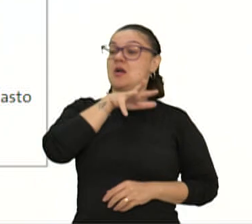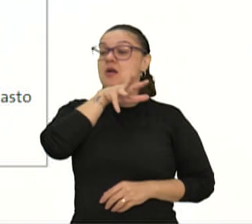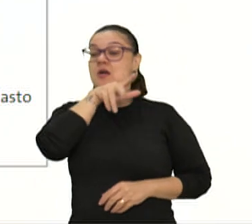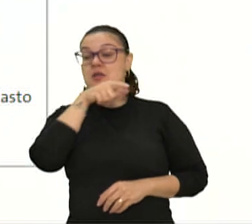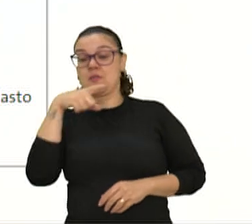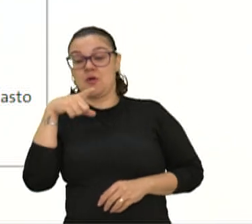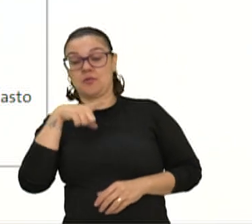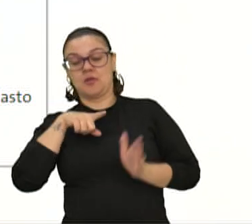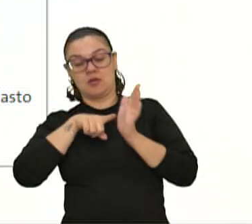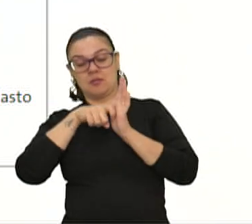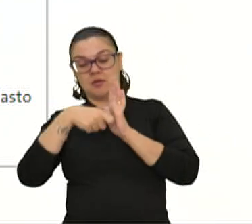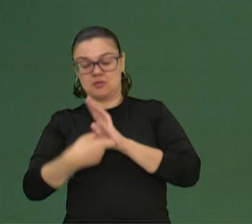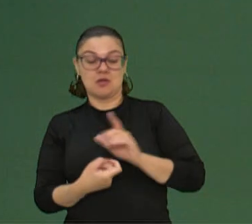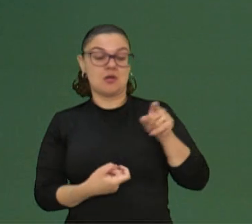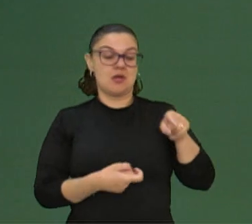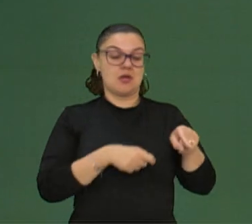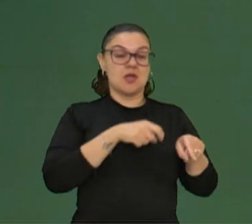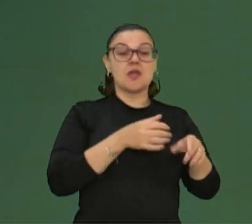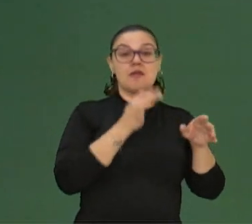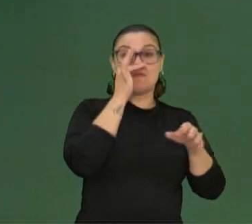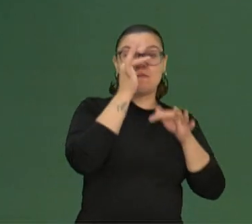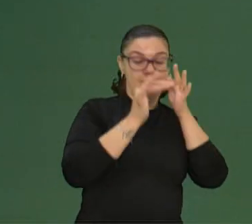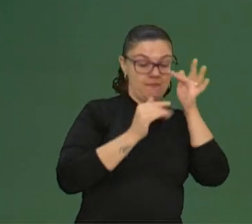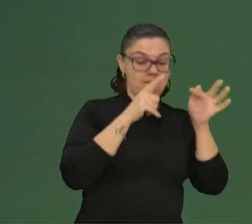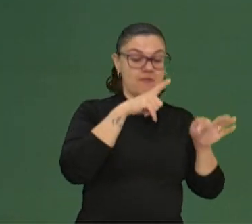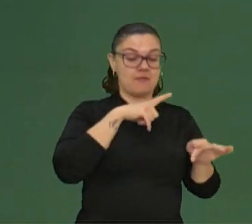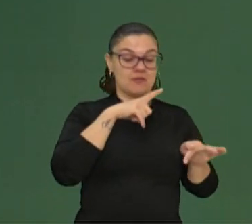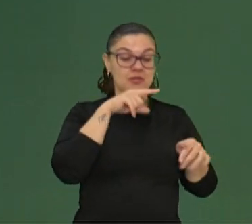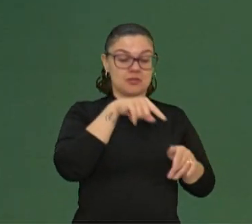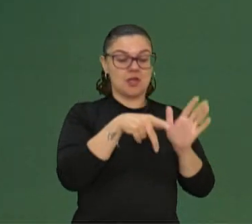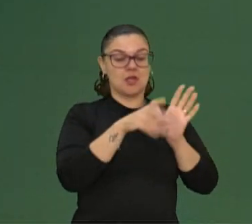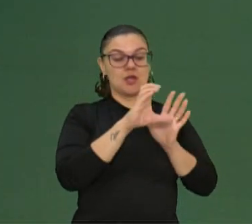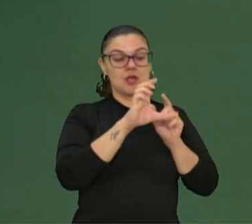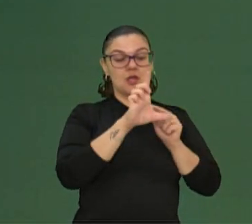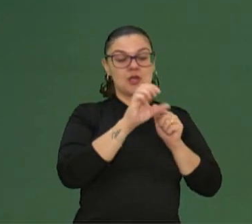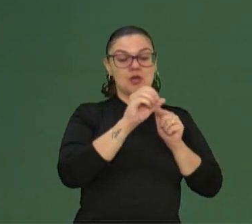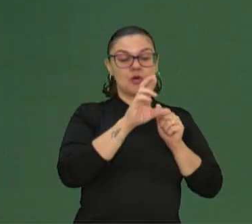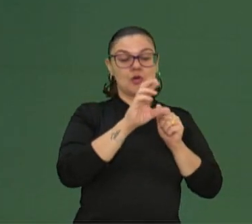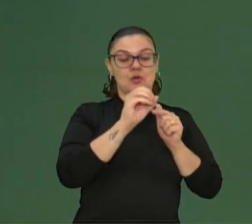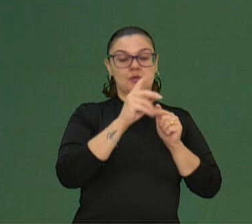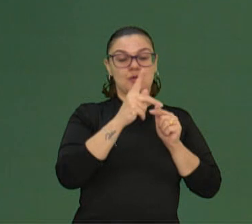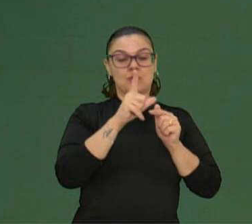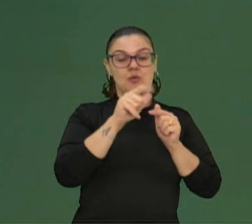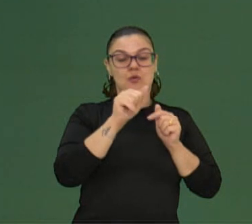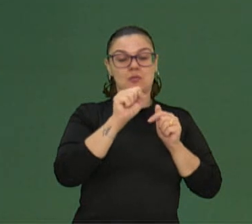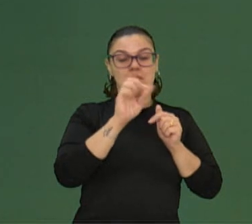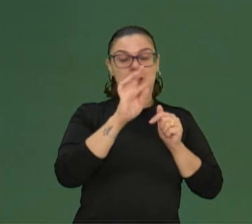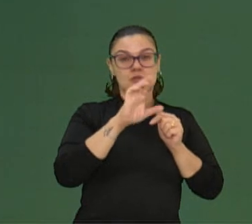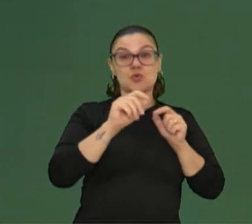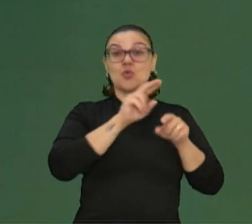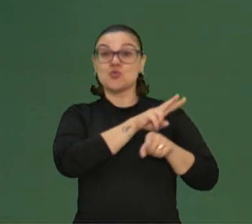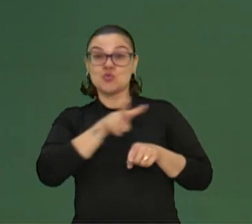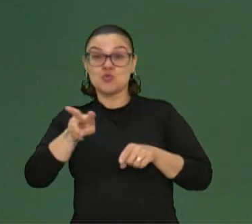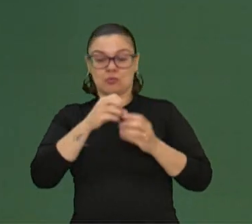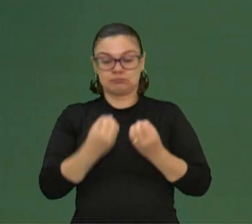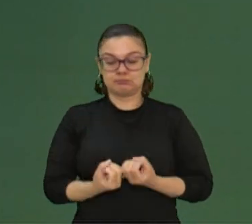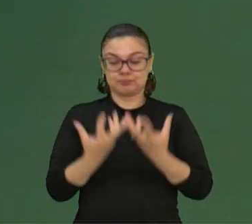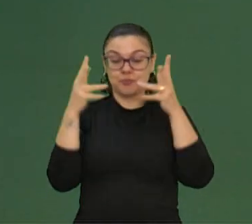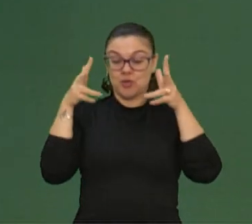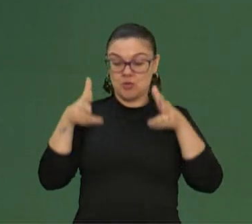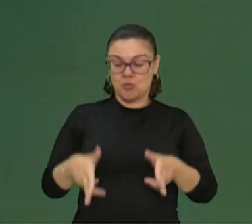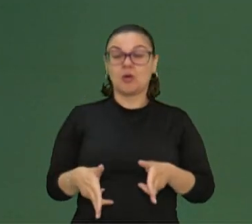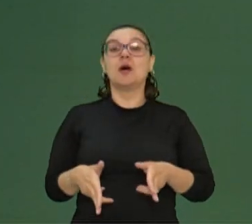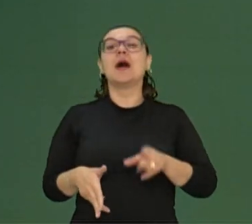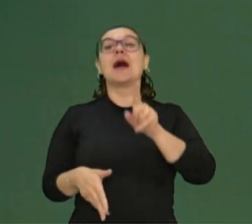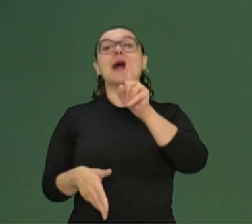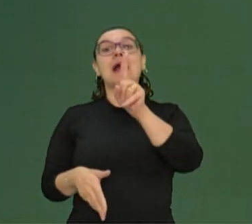mitocôndria, plantas têm cloroplasto. Mitocôndria e cloroplasto surgiu do mesmo jeito. Exato, só tem um erro.